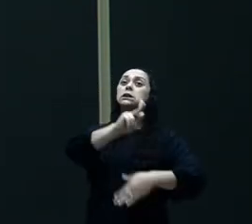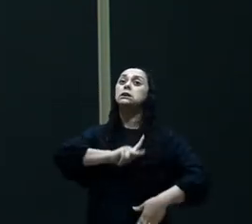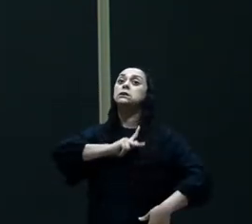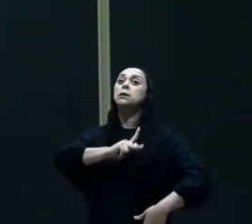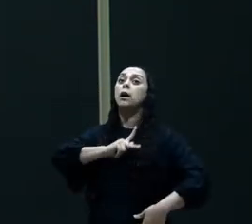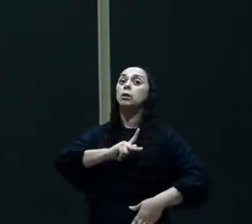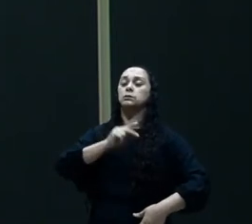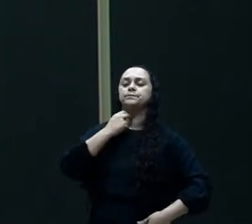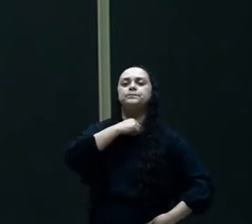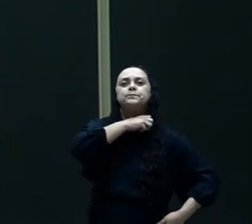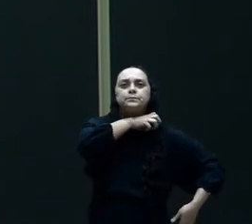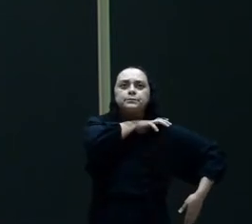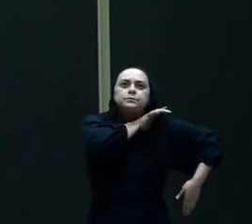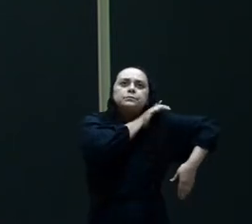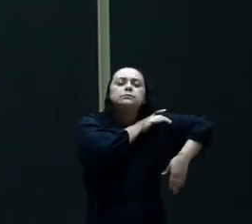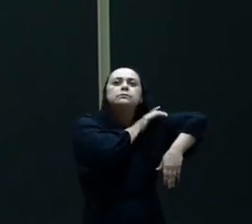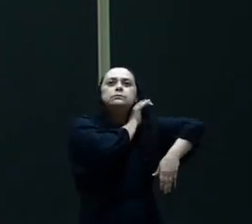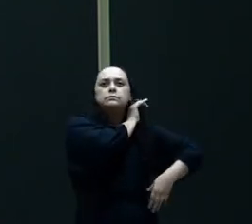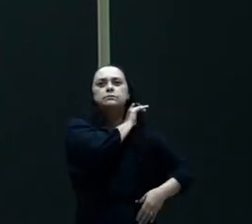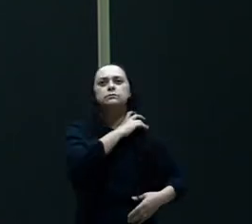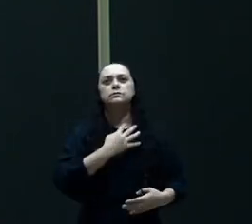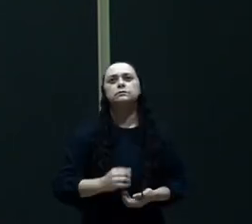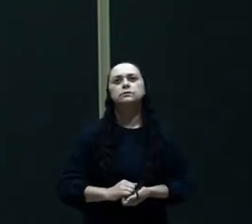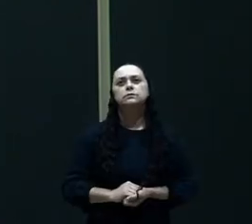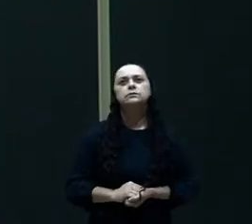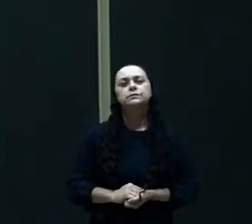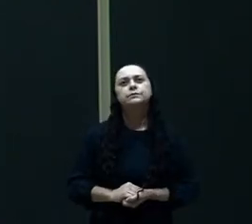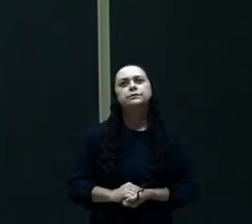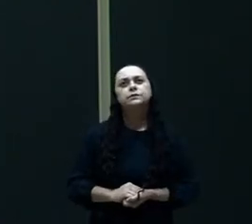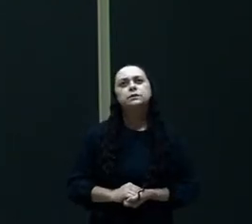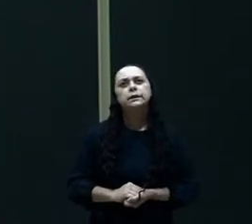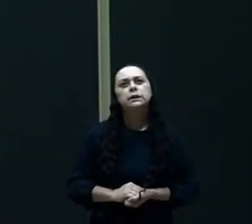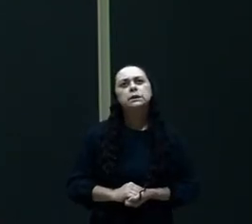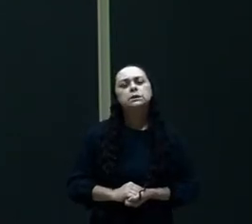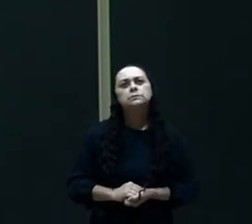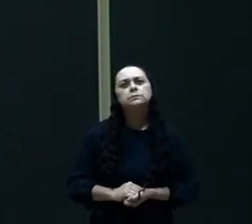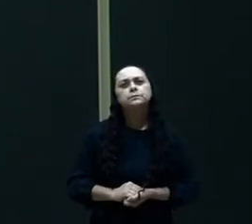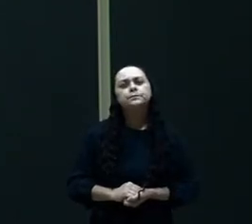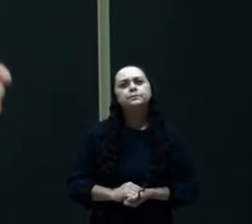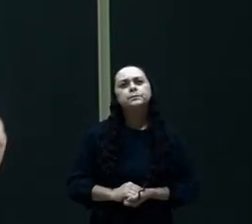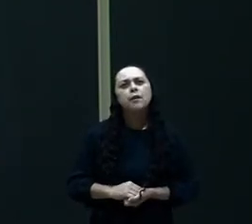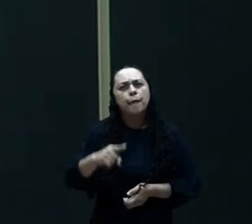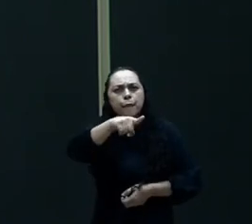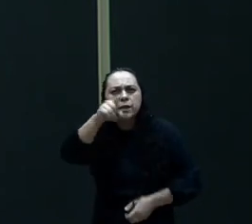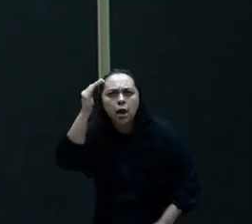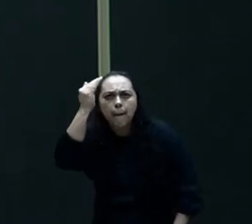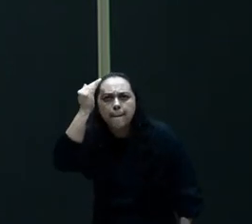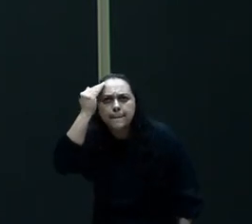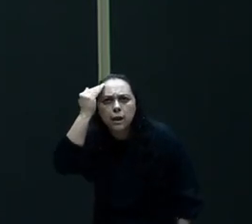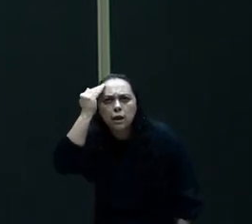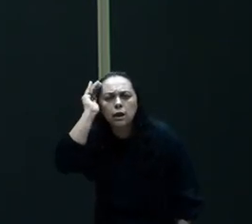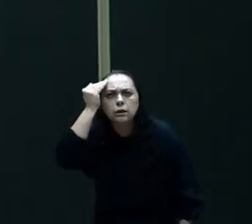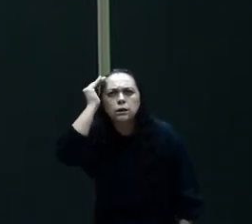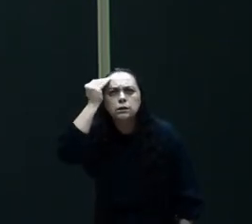e você Tente voltar um pouquinho tente tentar entender esse